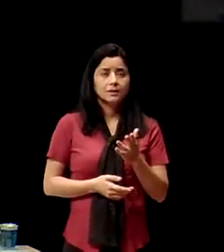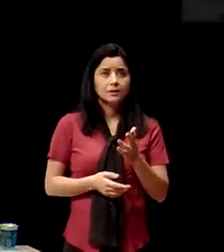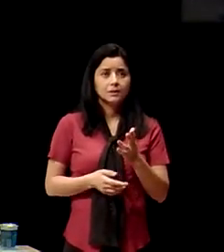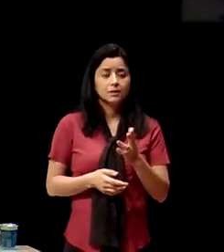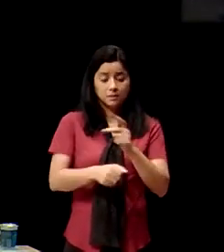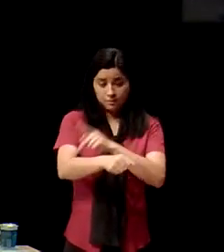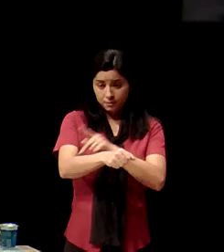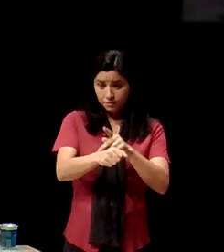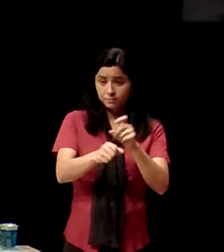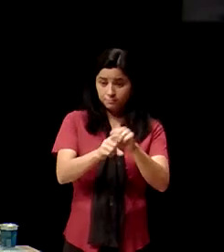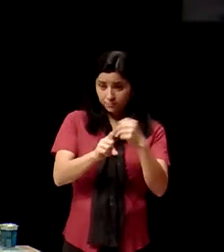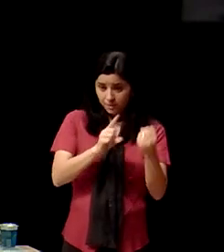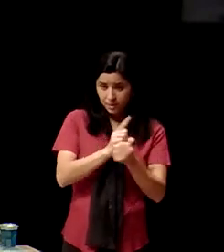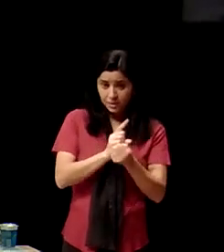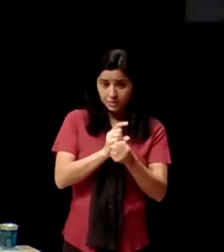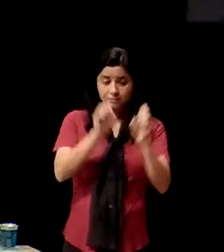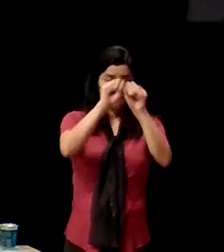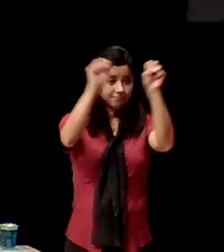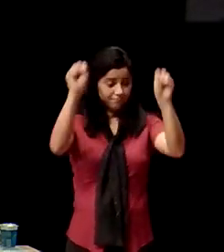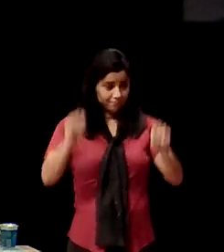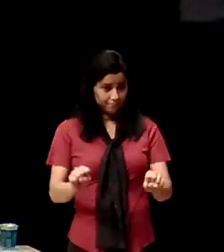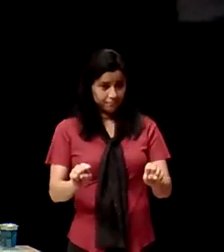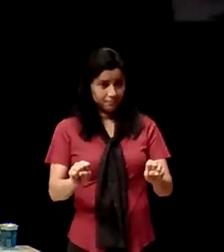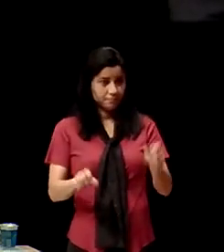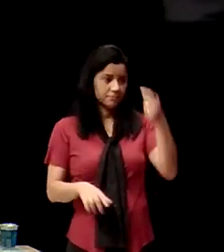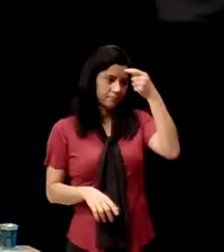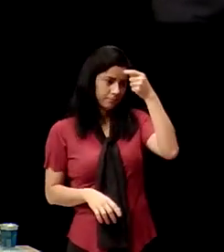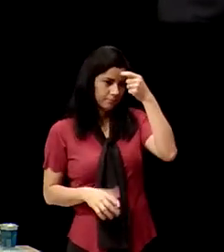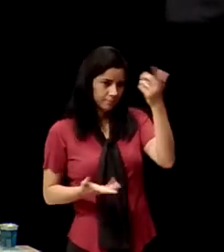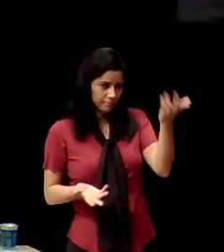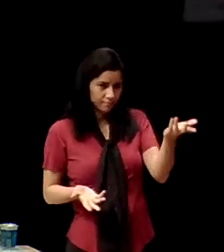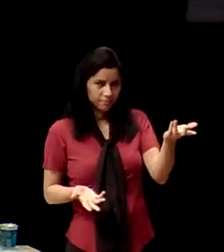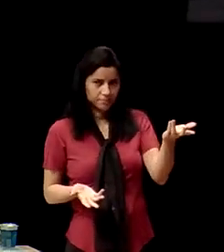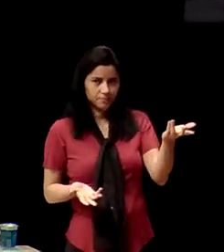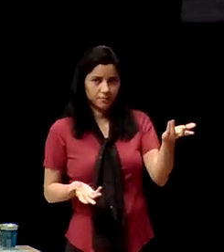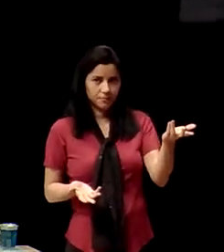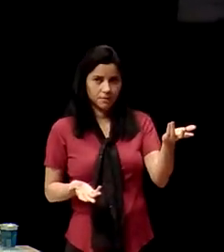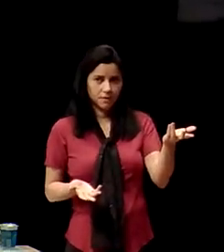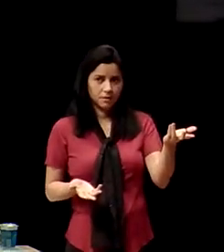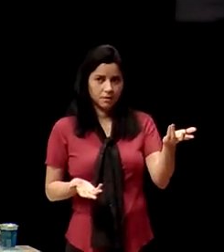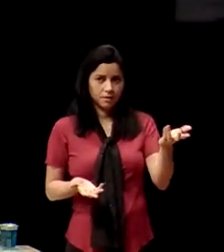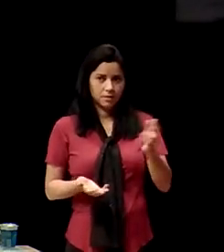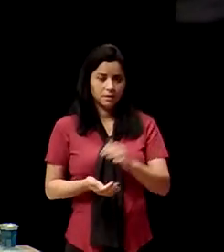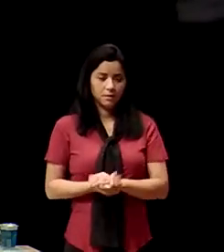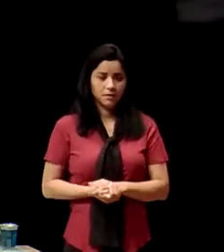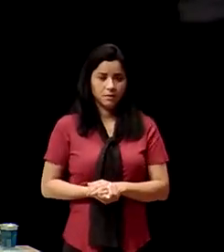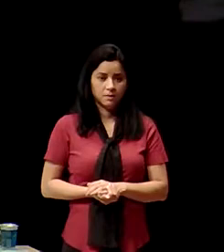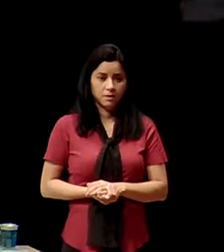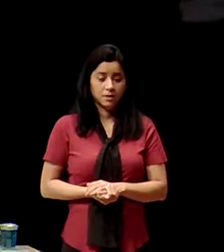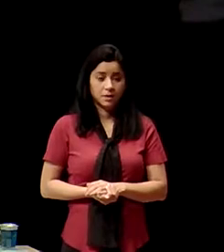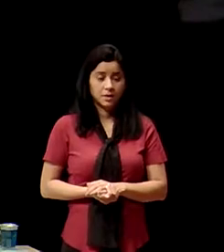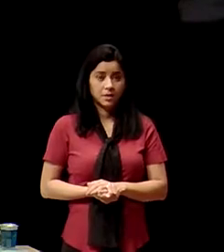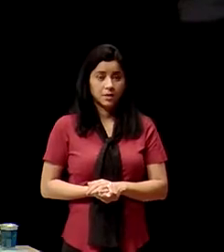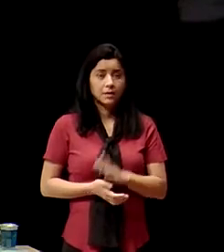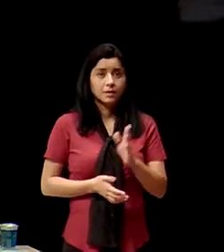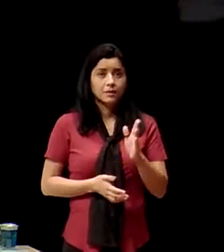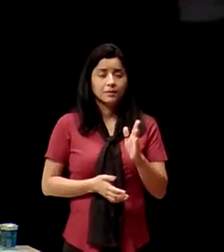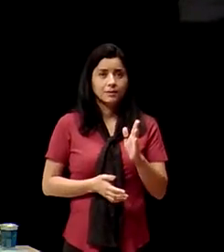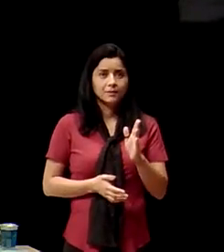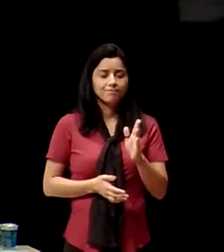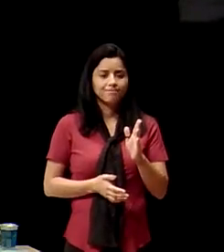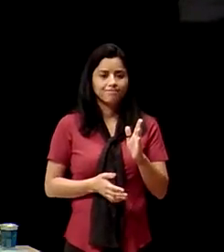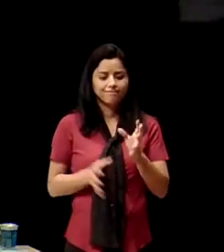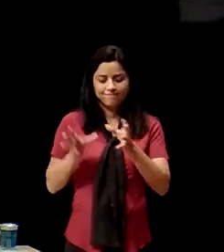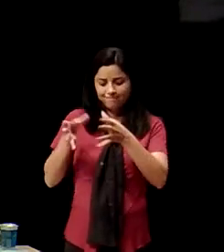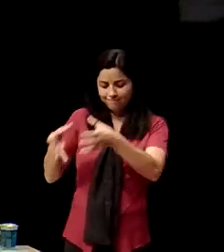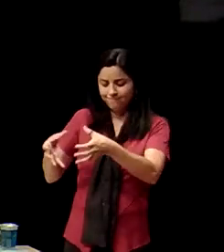a pedagogia social como um sistema intelectual. It is not without significance.